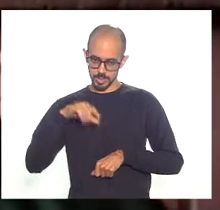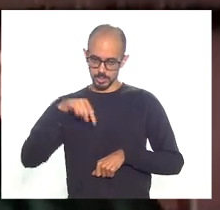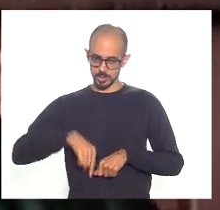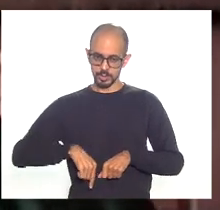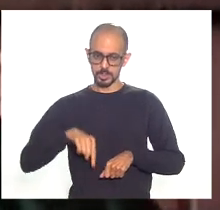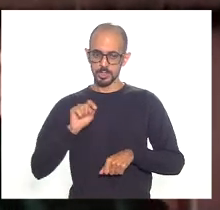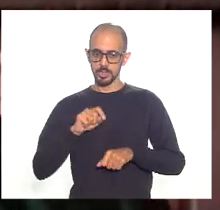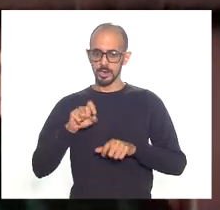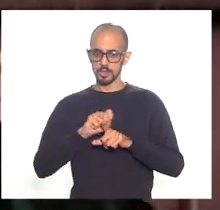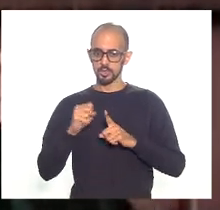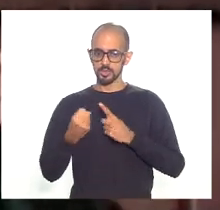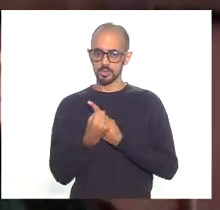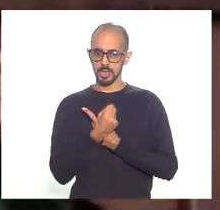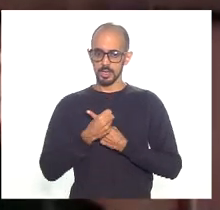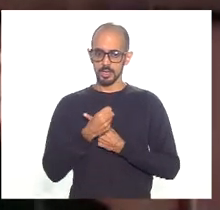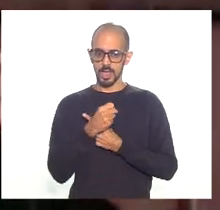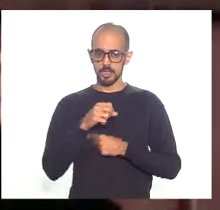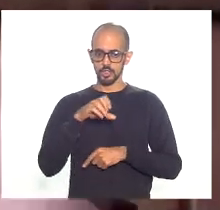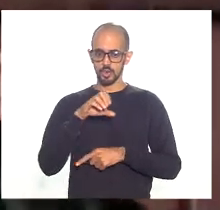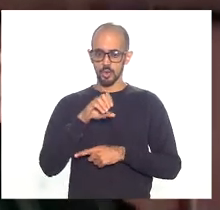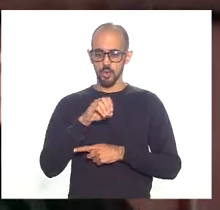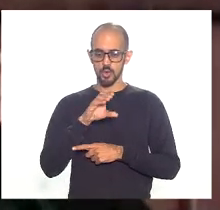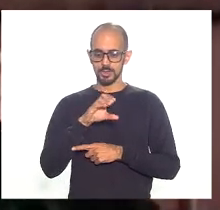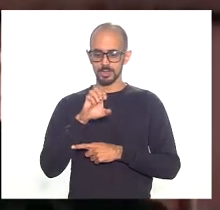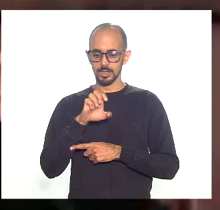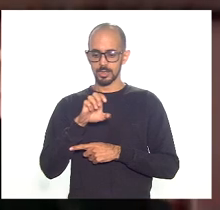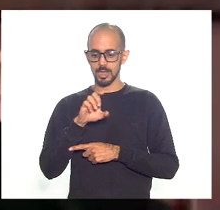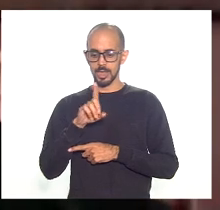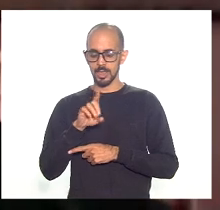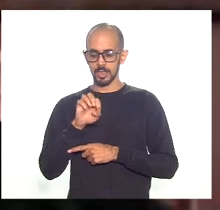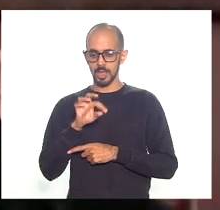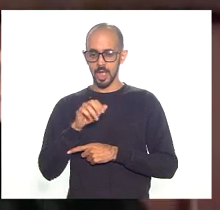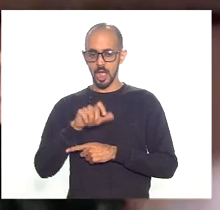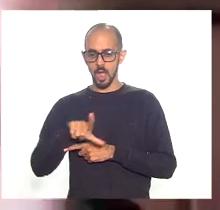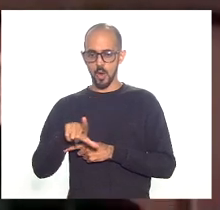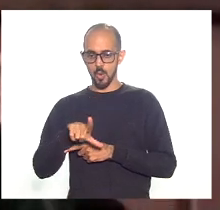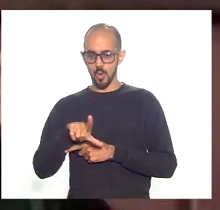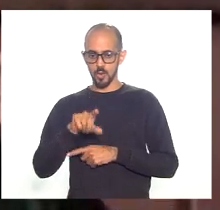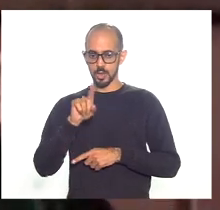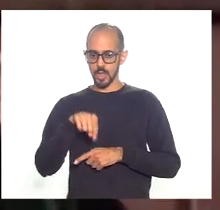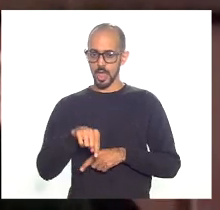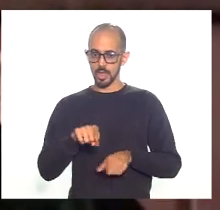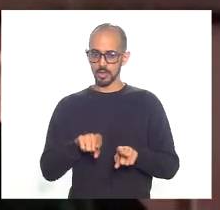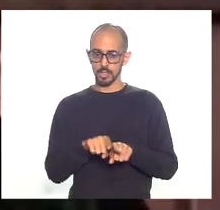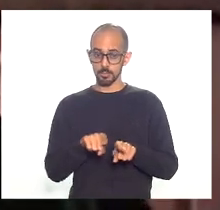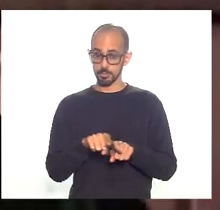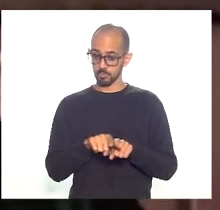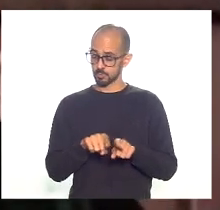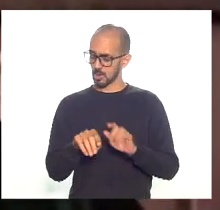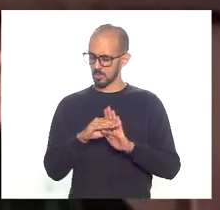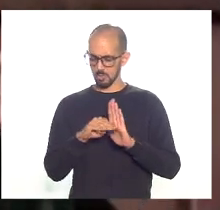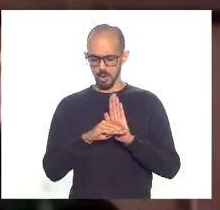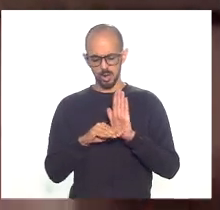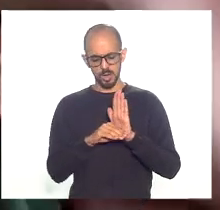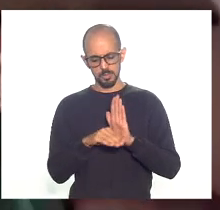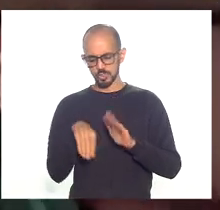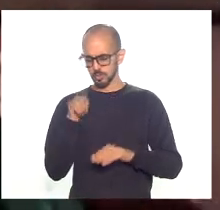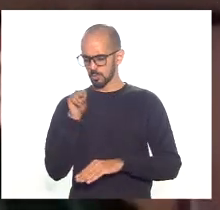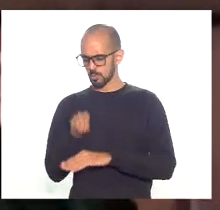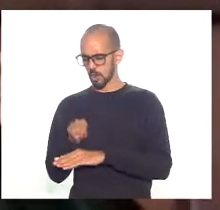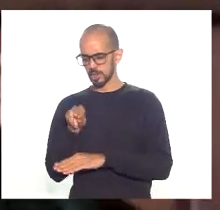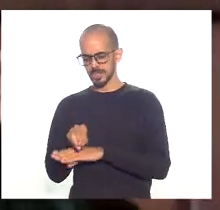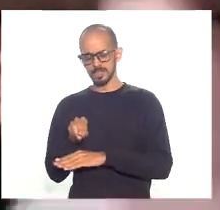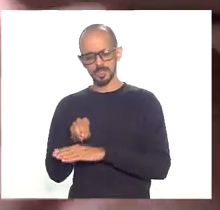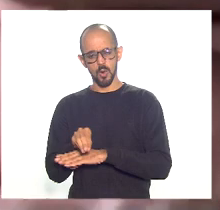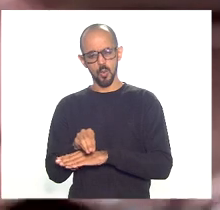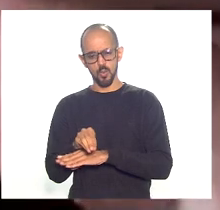esse que faça com que a gente possa instituir um programa de proteção efetiva, né, no âmbito